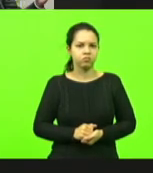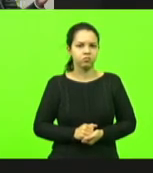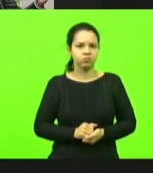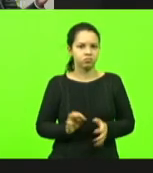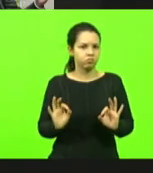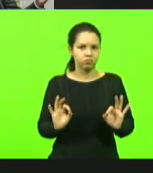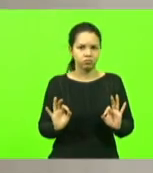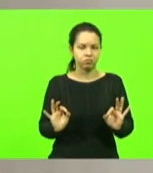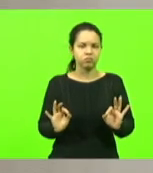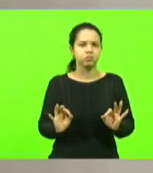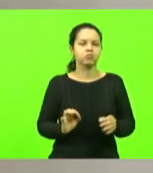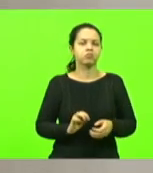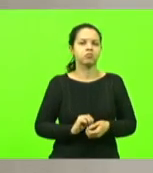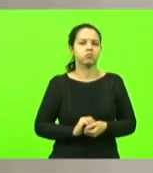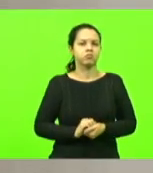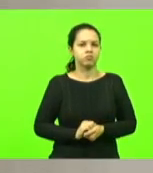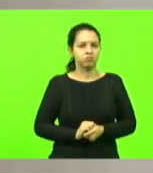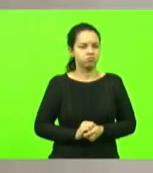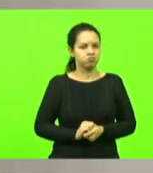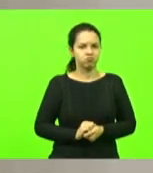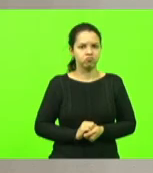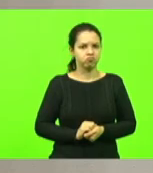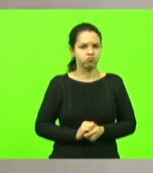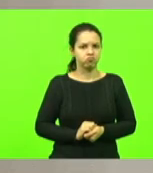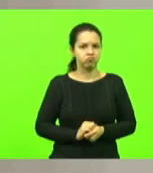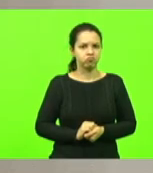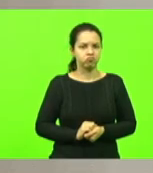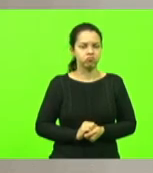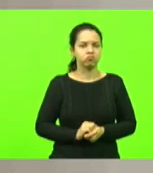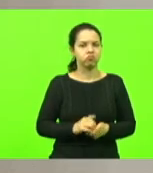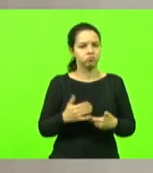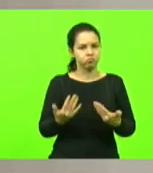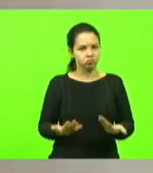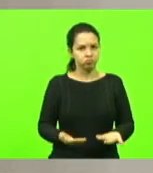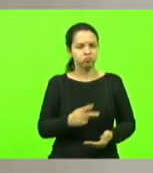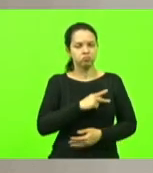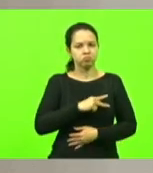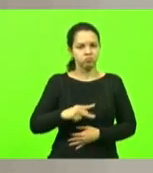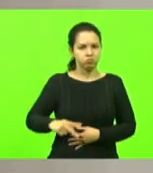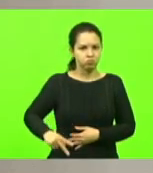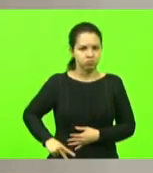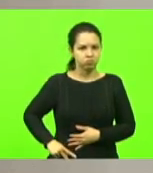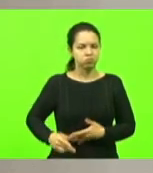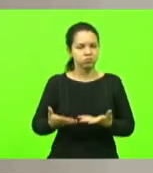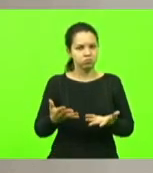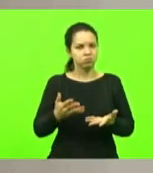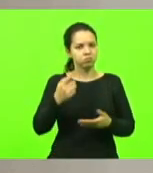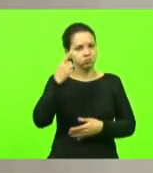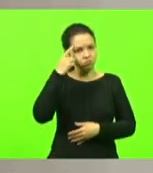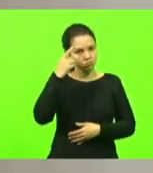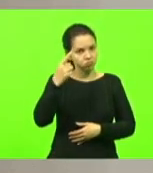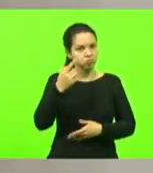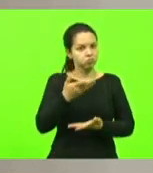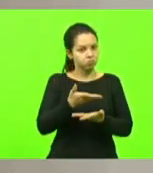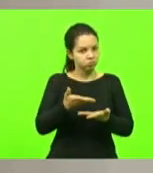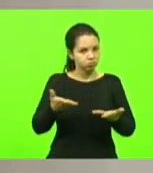Não havendo ninguém, essa presidência gostaria de lembrar a todos os